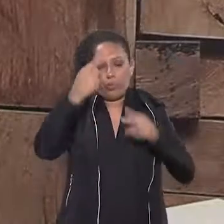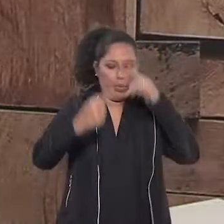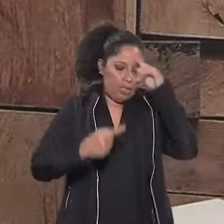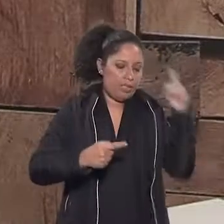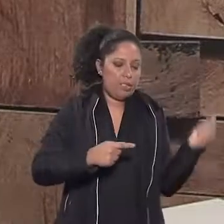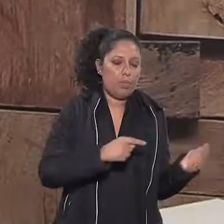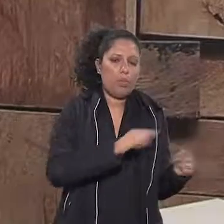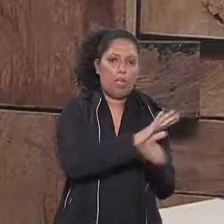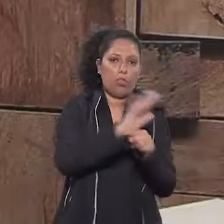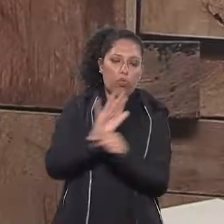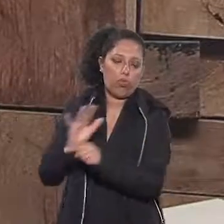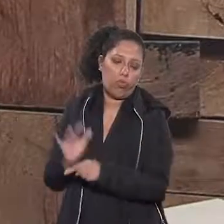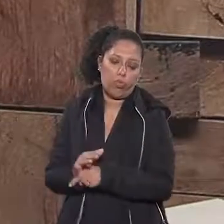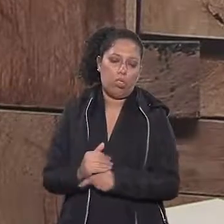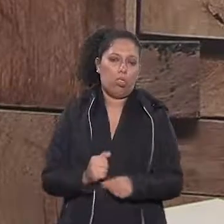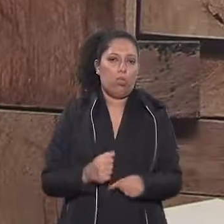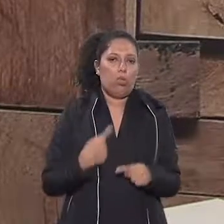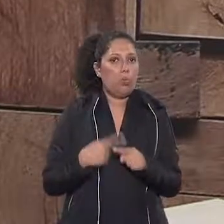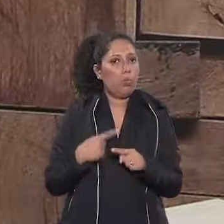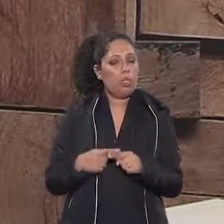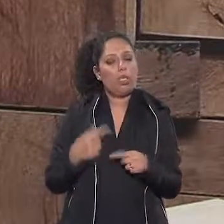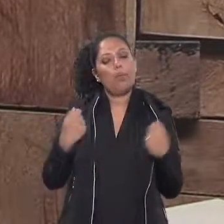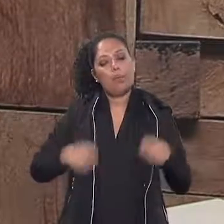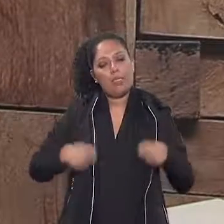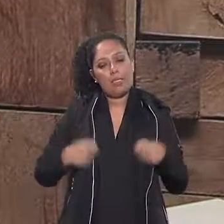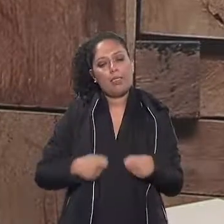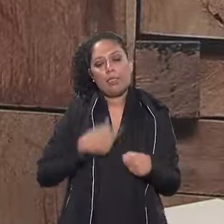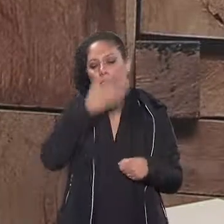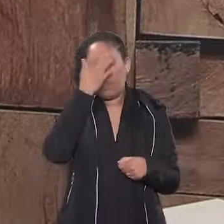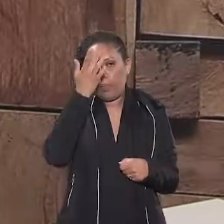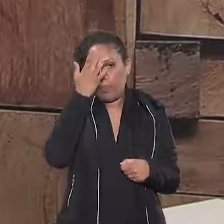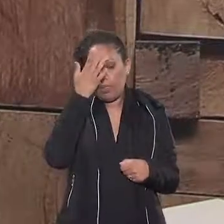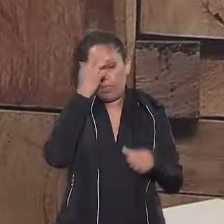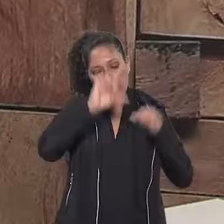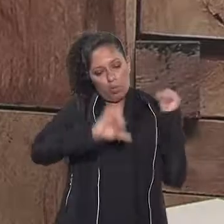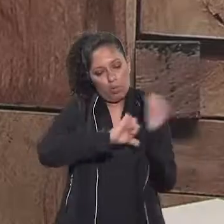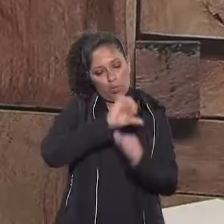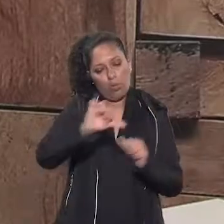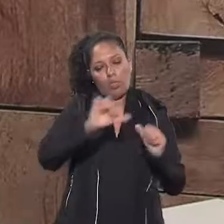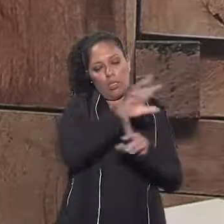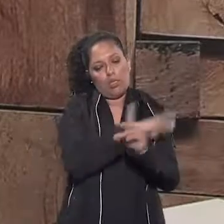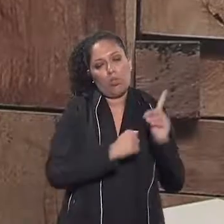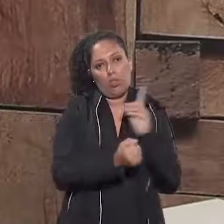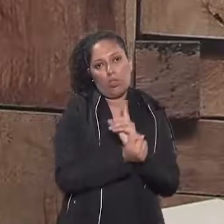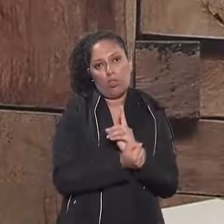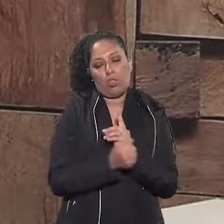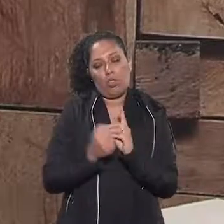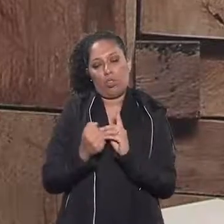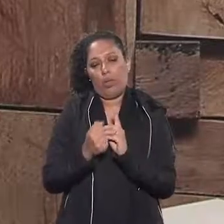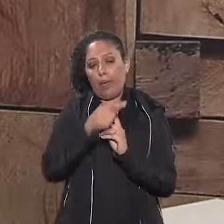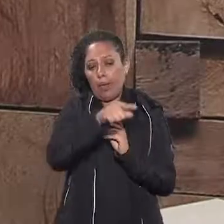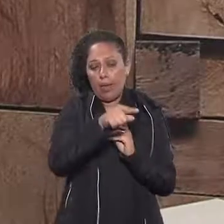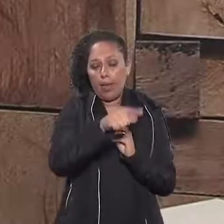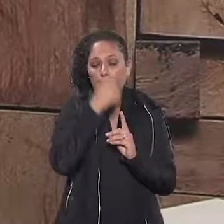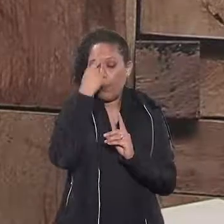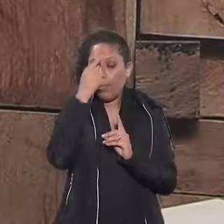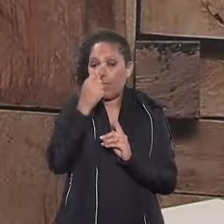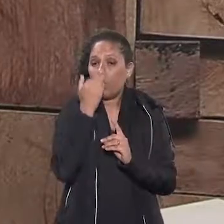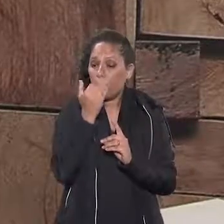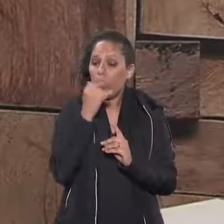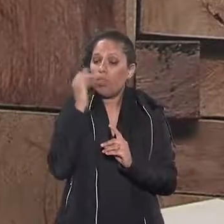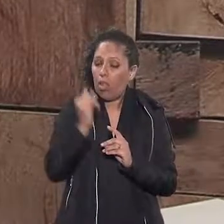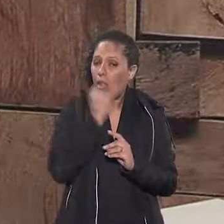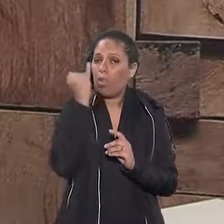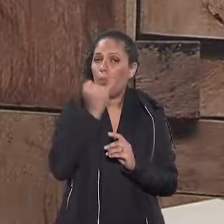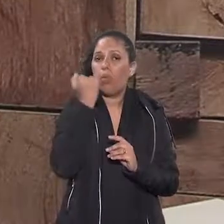bandeiras e participando de outras maneiras, porque tem que haver uma conscientização da população que comida é importante, não